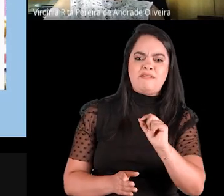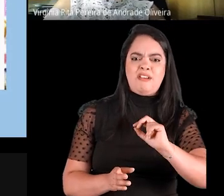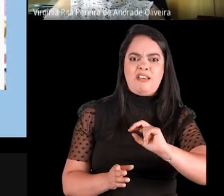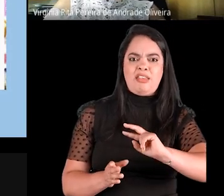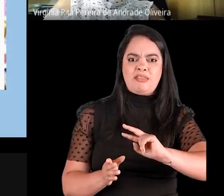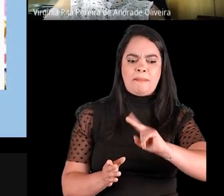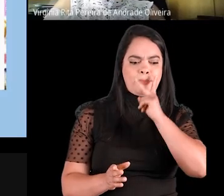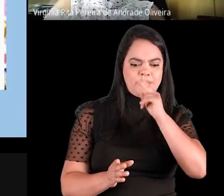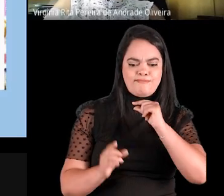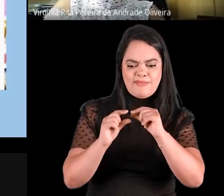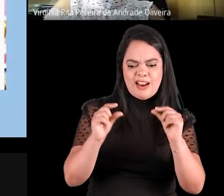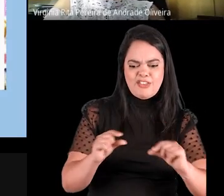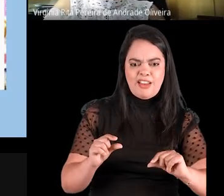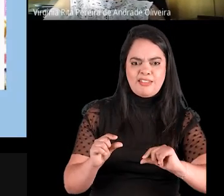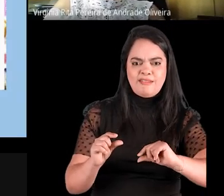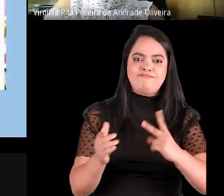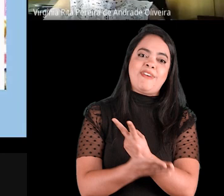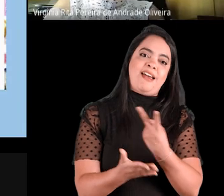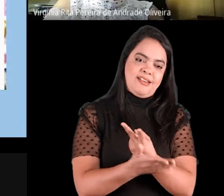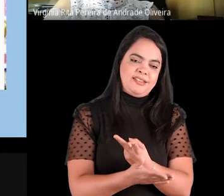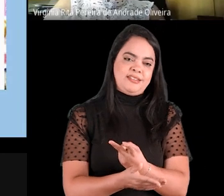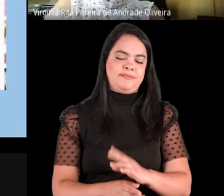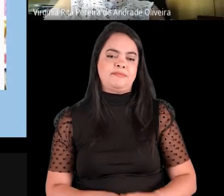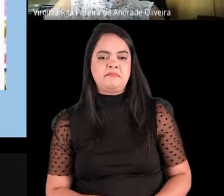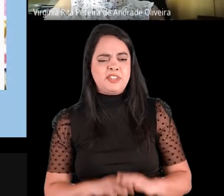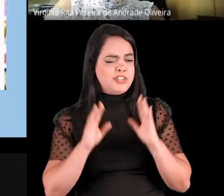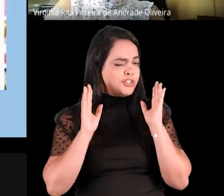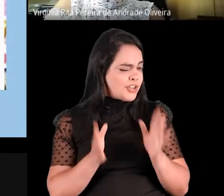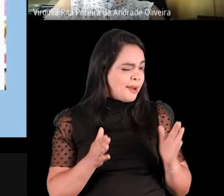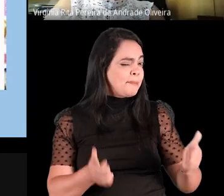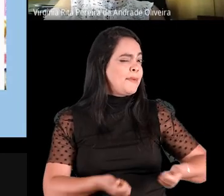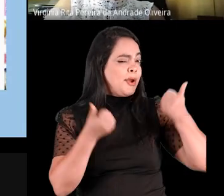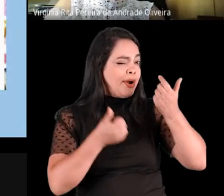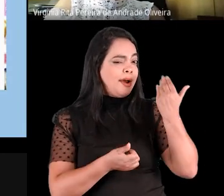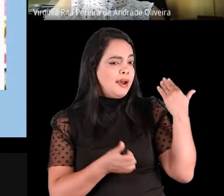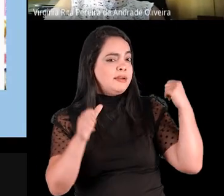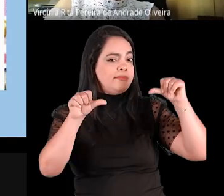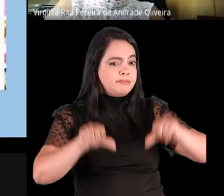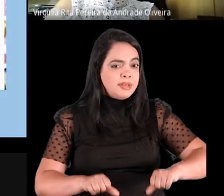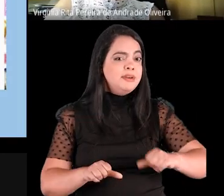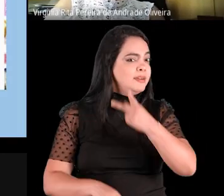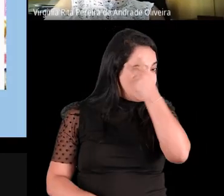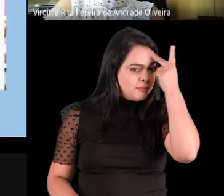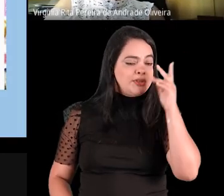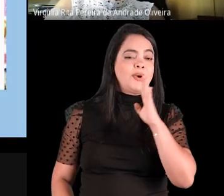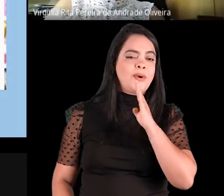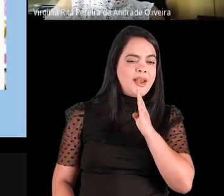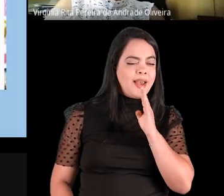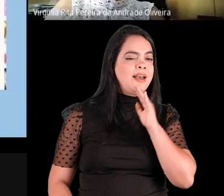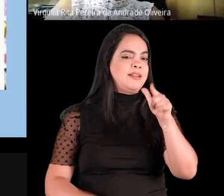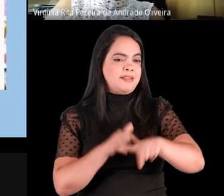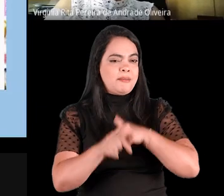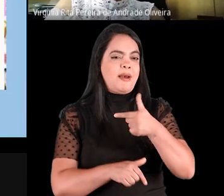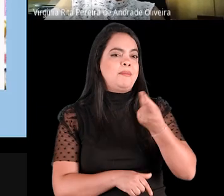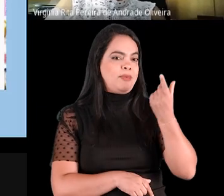muitas palavras que aparecem erradas, né? Mas ele já melhorou demais, demais, demais, né? Para quem acompanha esse trabalho há muitos anos.